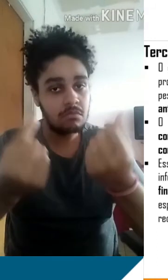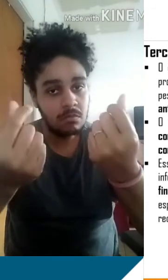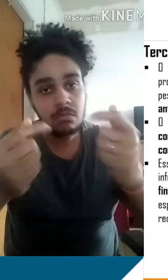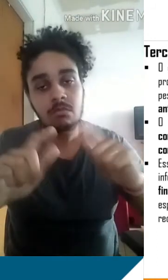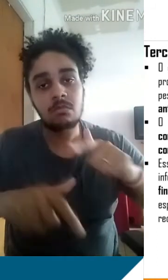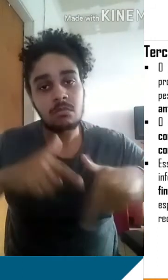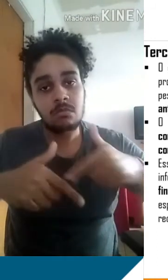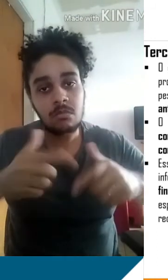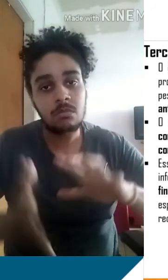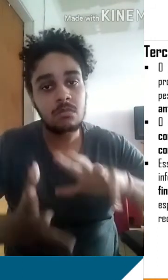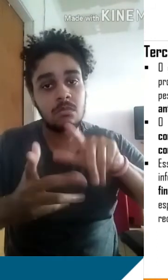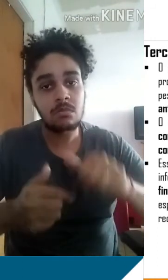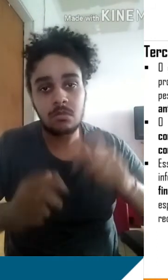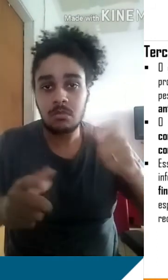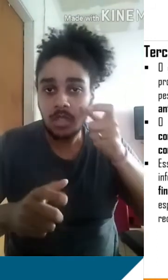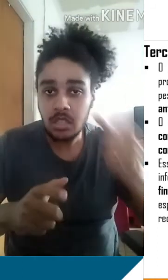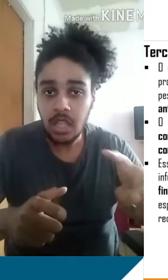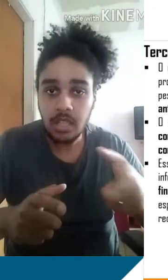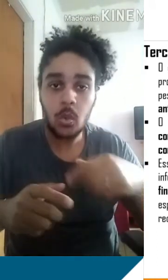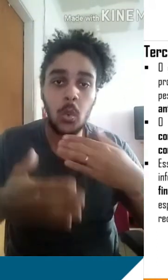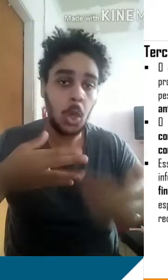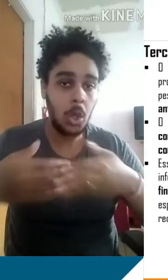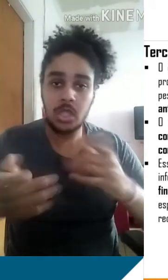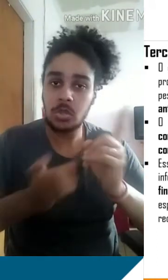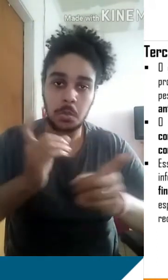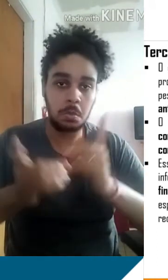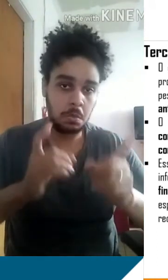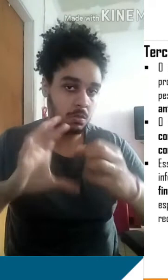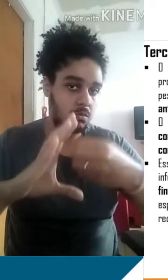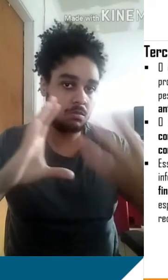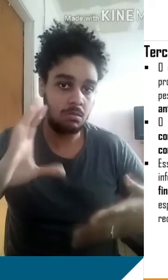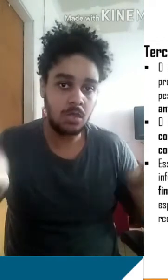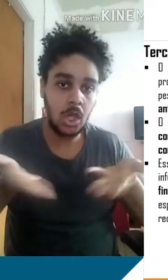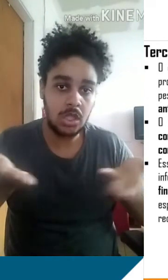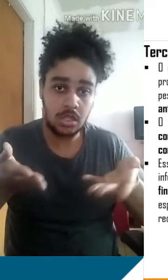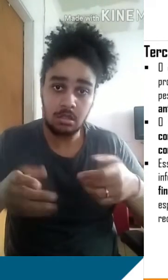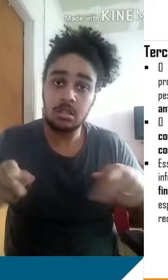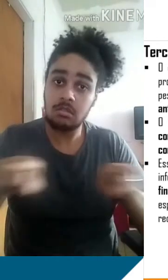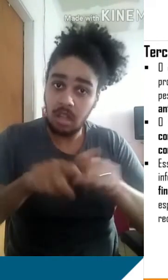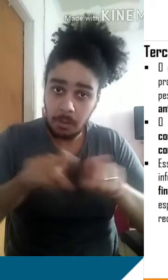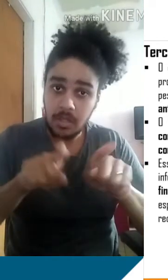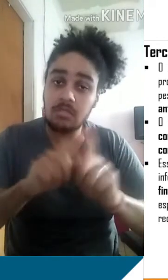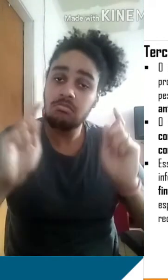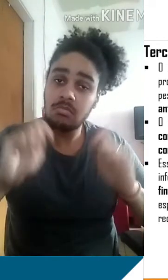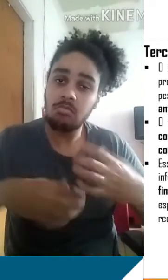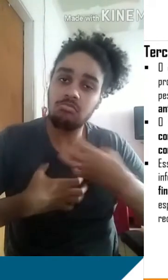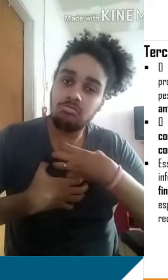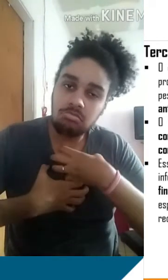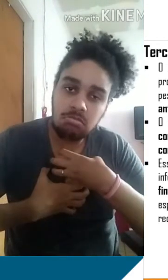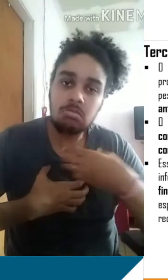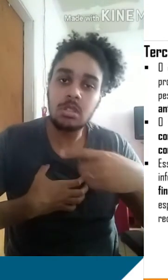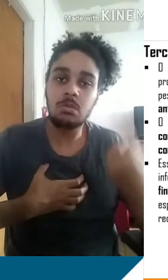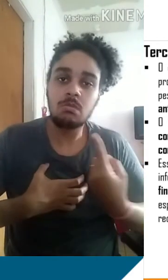atual. Inclusive, dá uma outra sensação para a gente e uma outra dinâmica no que diz respeito ao espaço-tempo. Beleza? Por